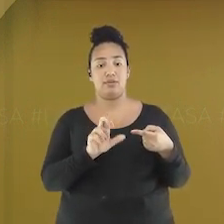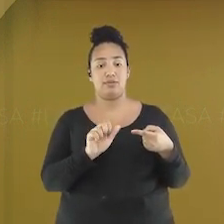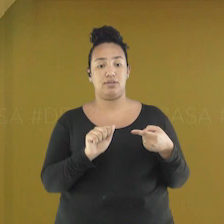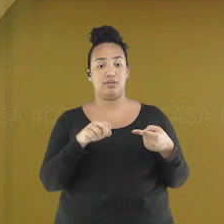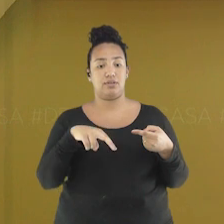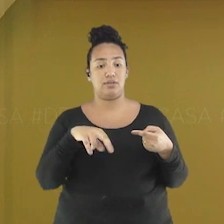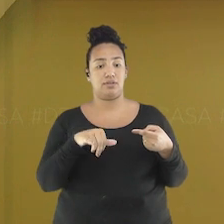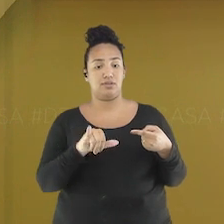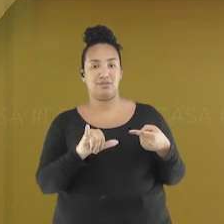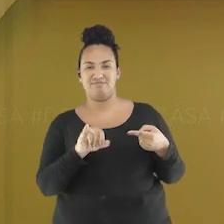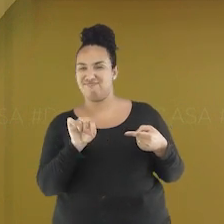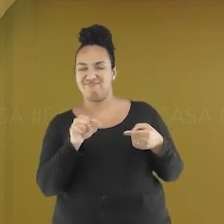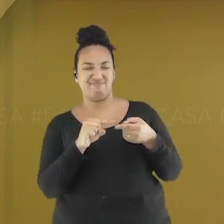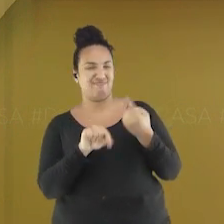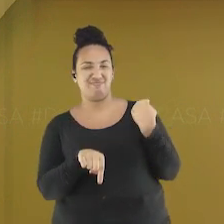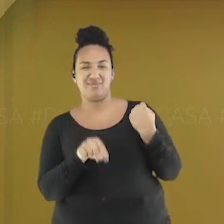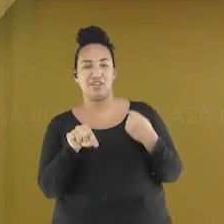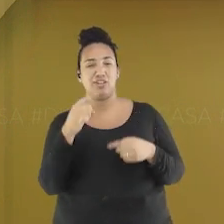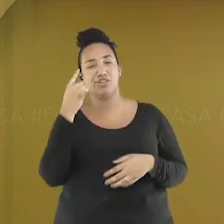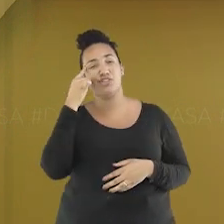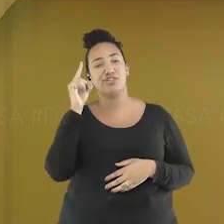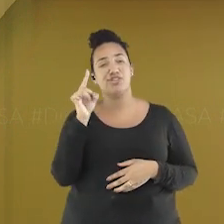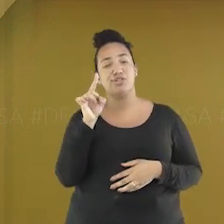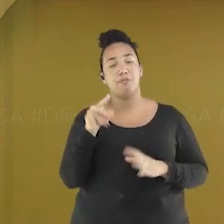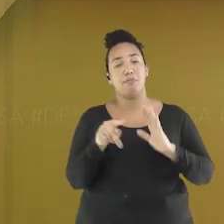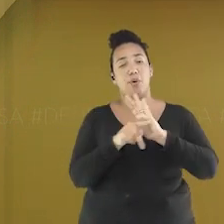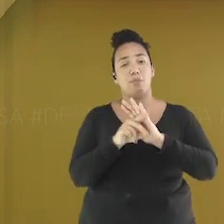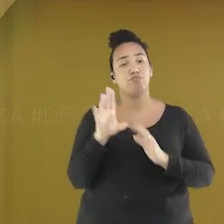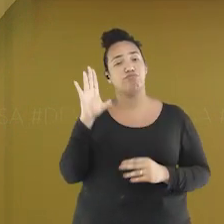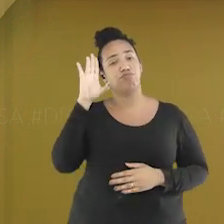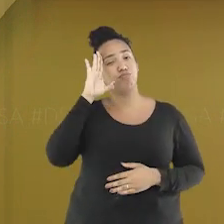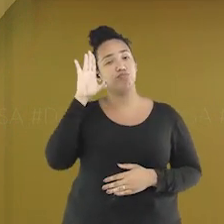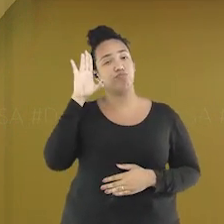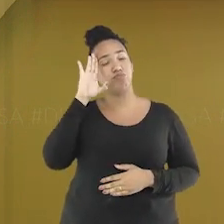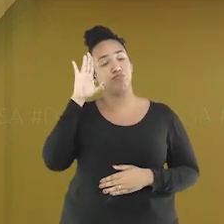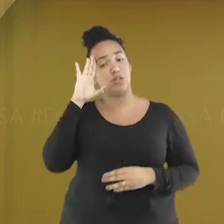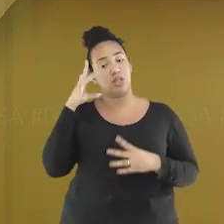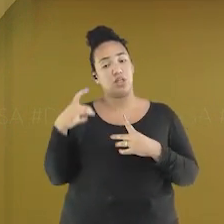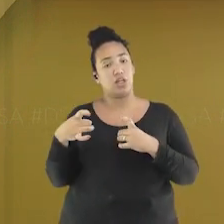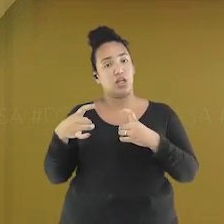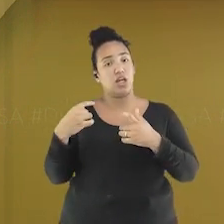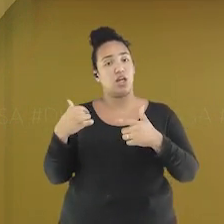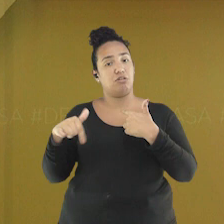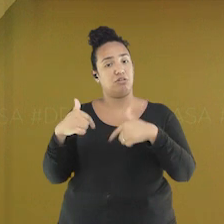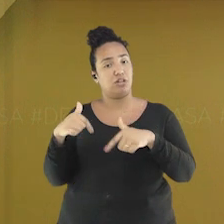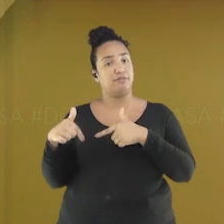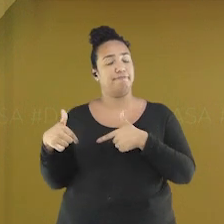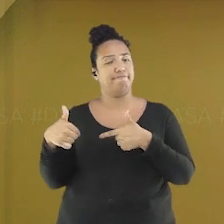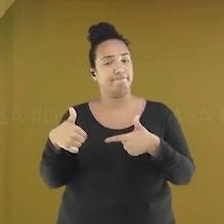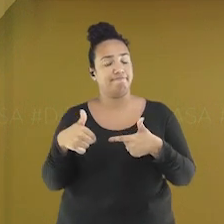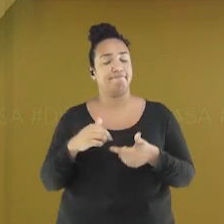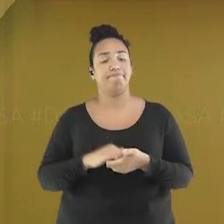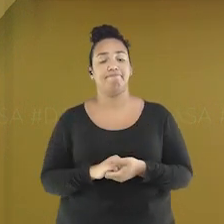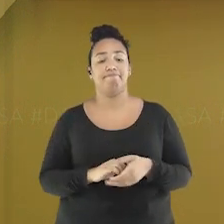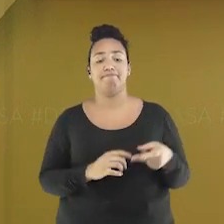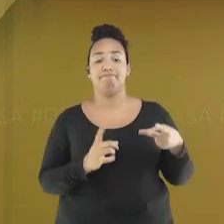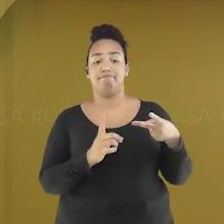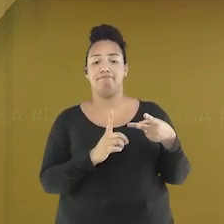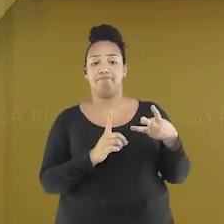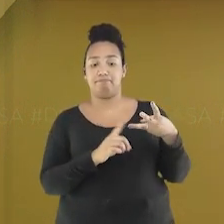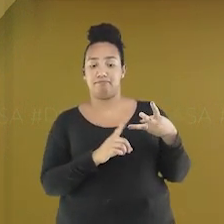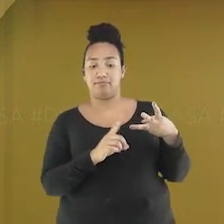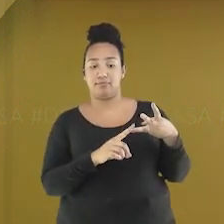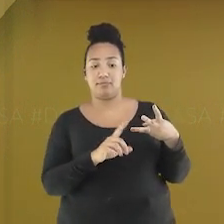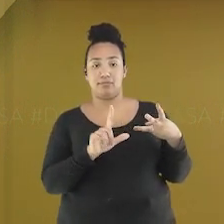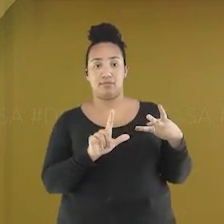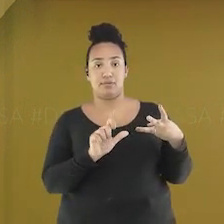Não é esse feriado. Dia dos Veteranos é o feriado que eles dedicam aos veteranos de guerra. Na letra C temos